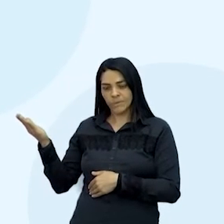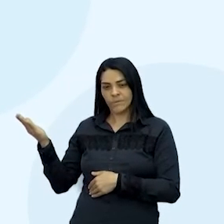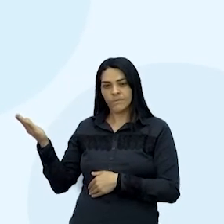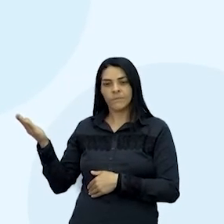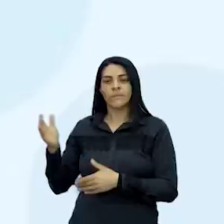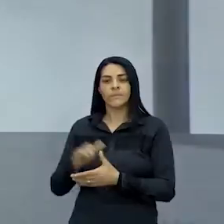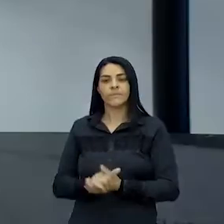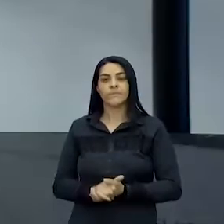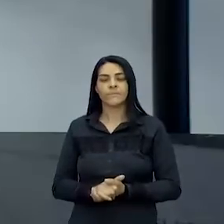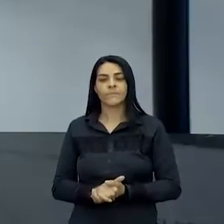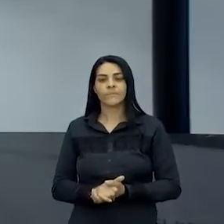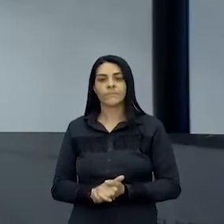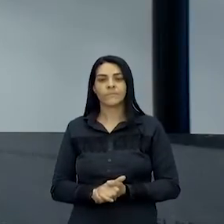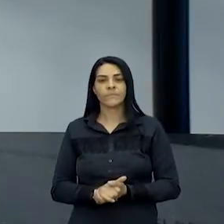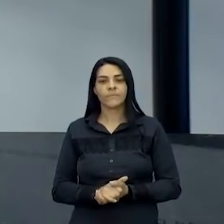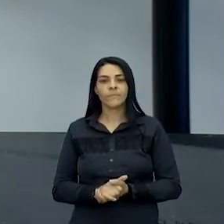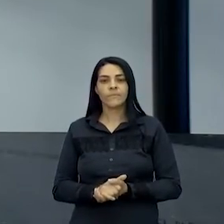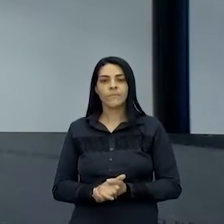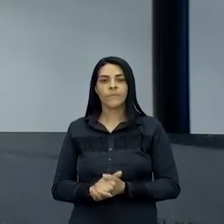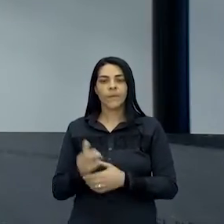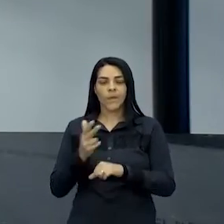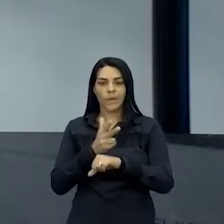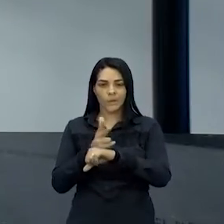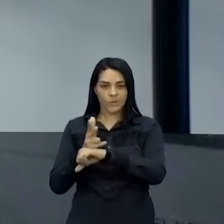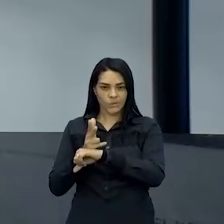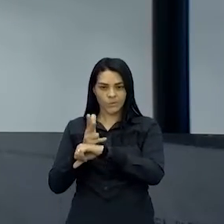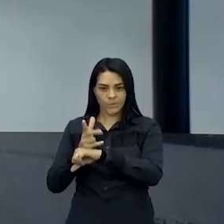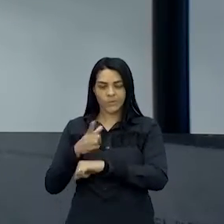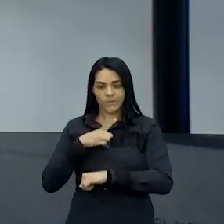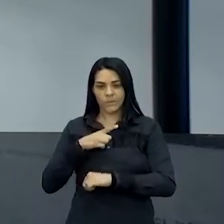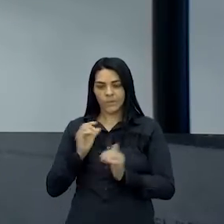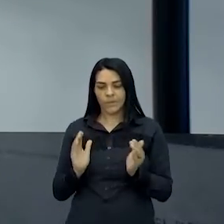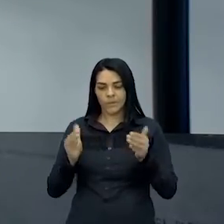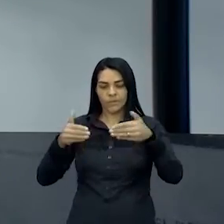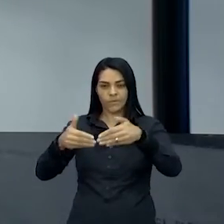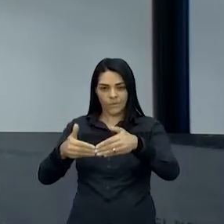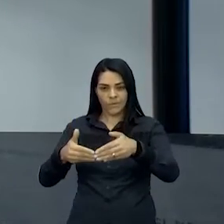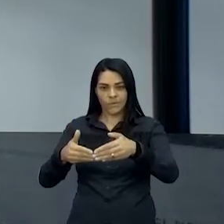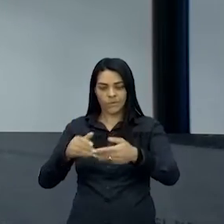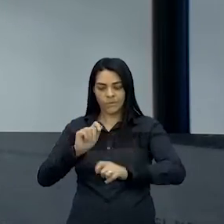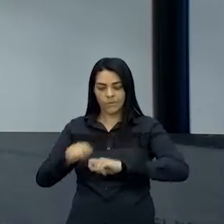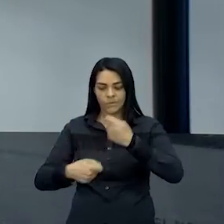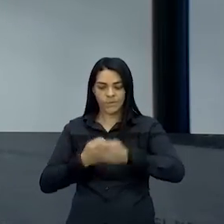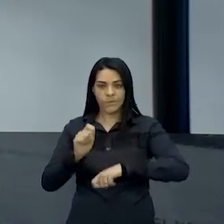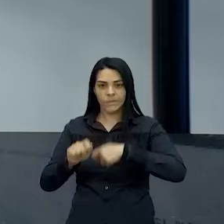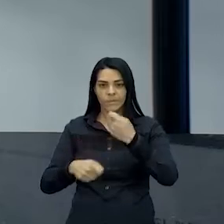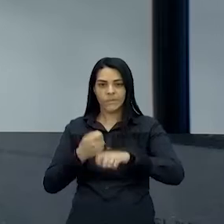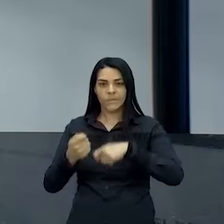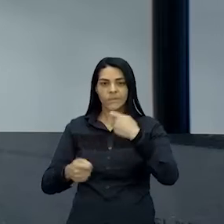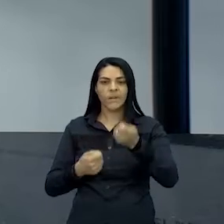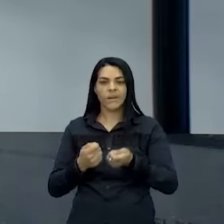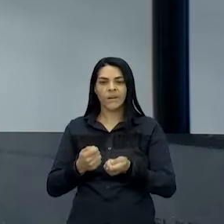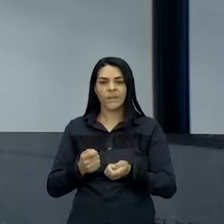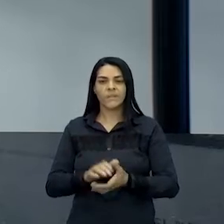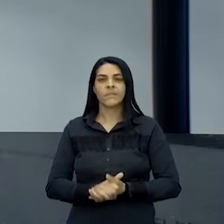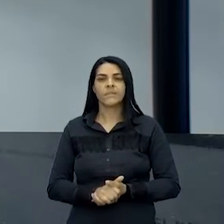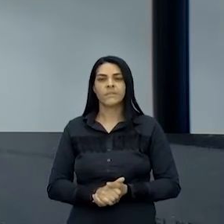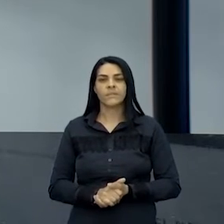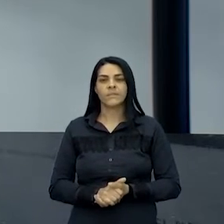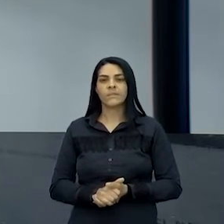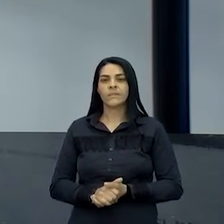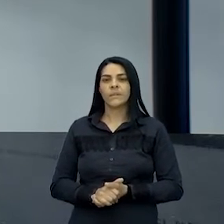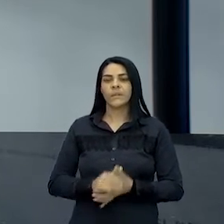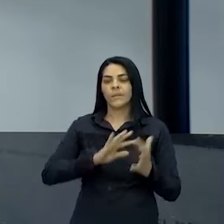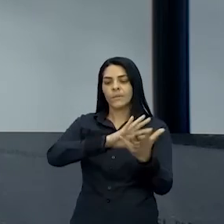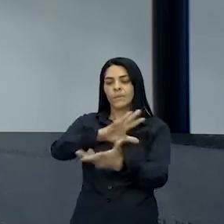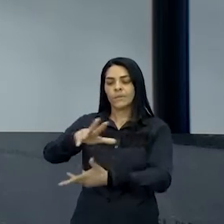vídeo que eu passei para vocês, nós temos um fórum econômico, que é o Fórum de Davos, que é o Fórum Econômico